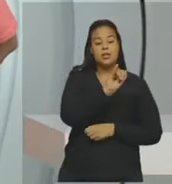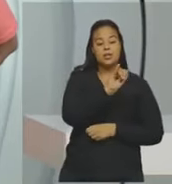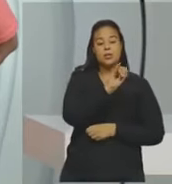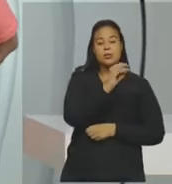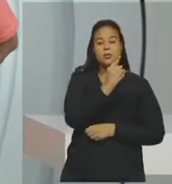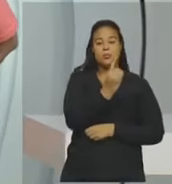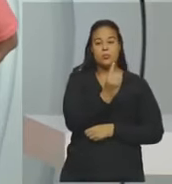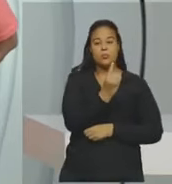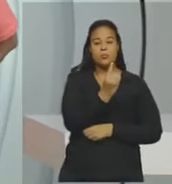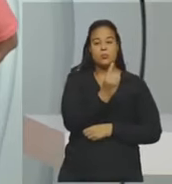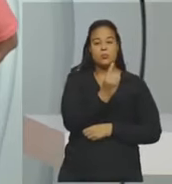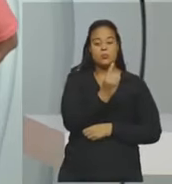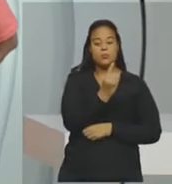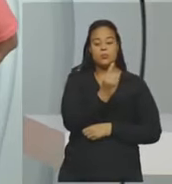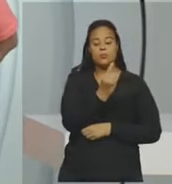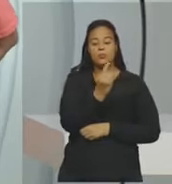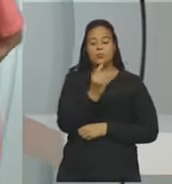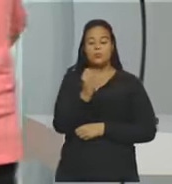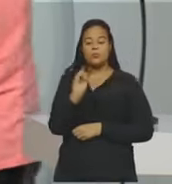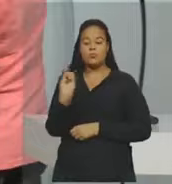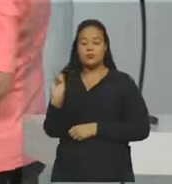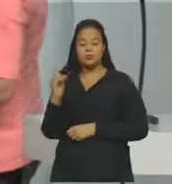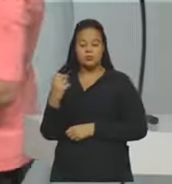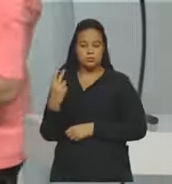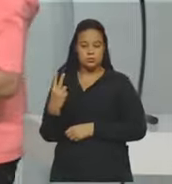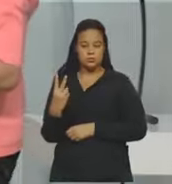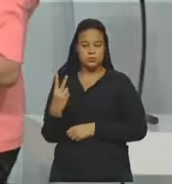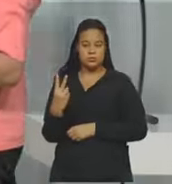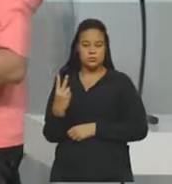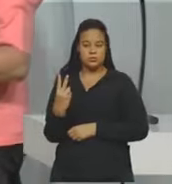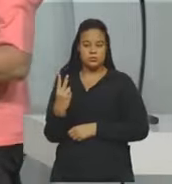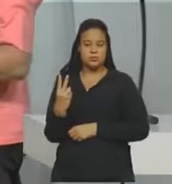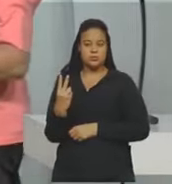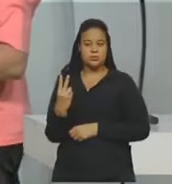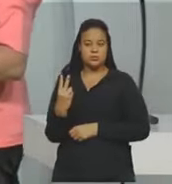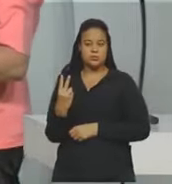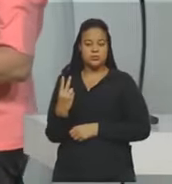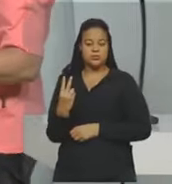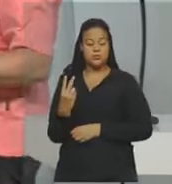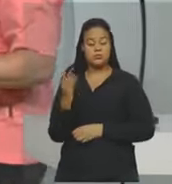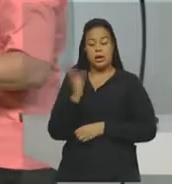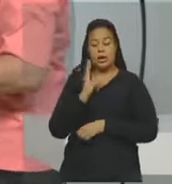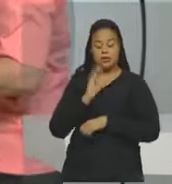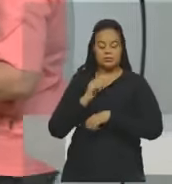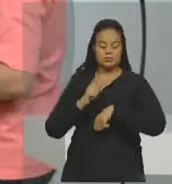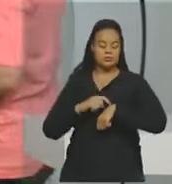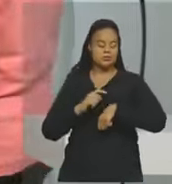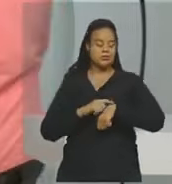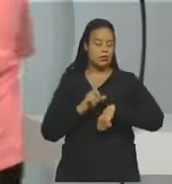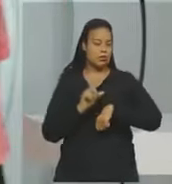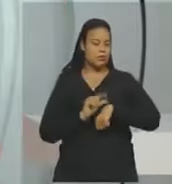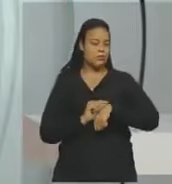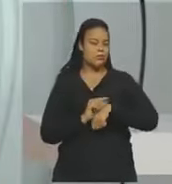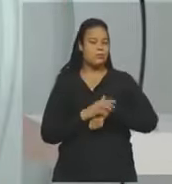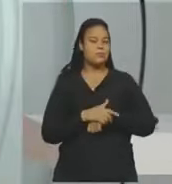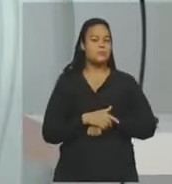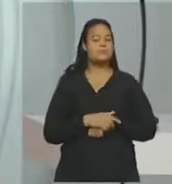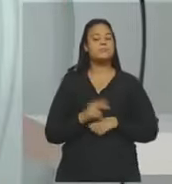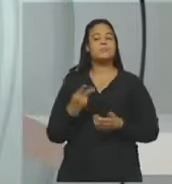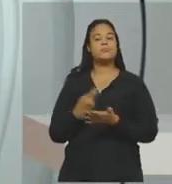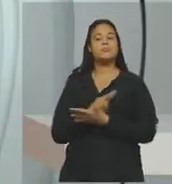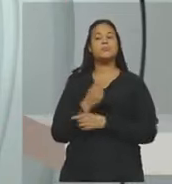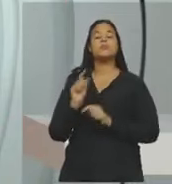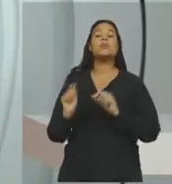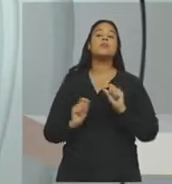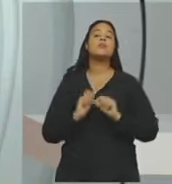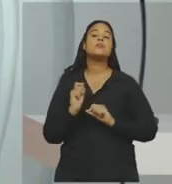e vou chamar isso aqui de I2. Tem que agilizar aqui porque o nosso tempo está quase acabando. Então, o que vai acontecer?